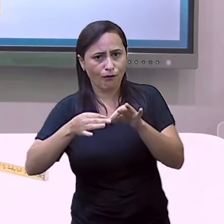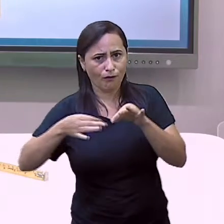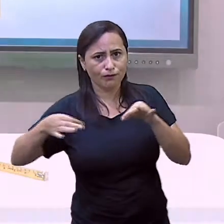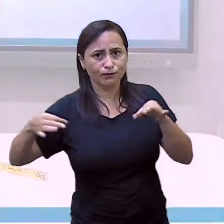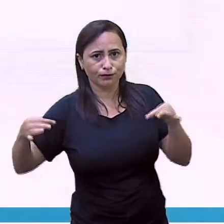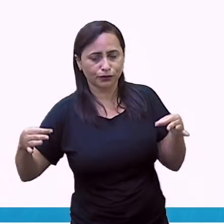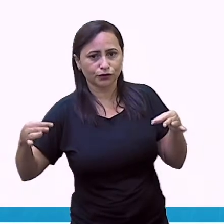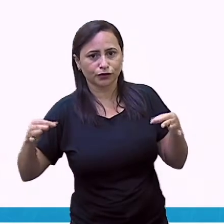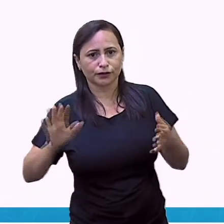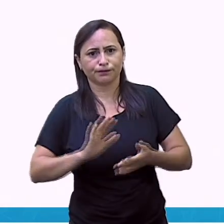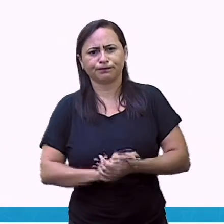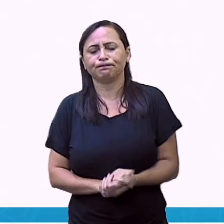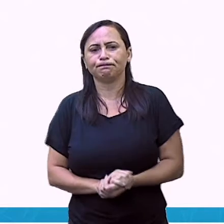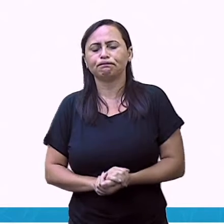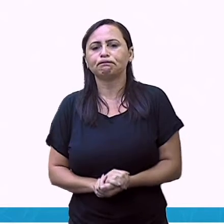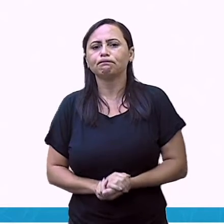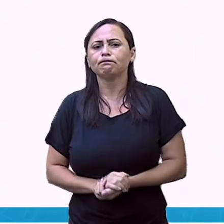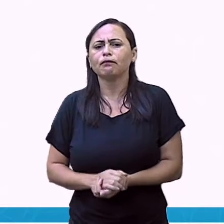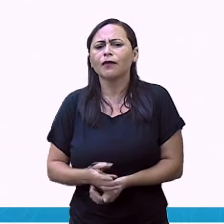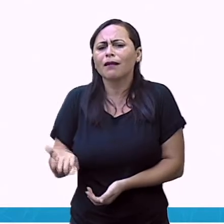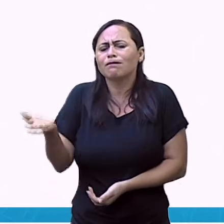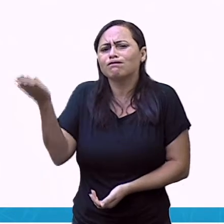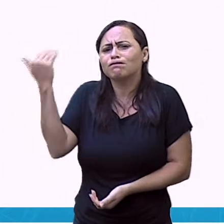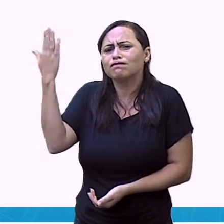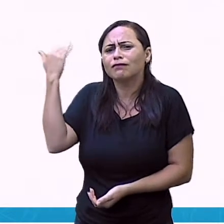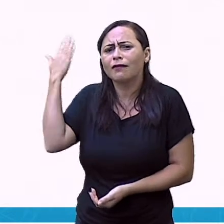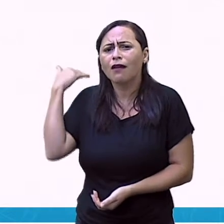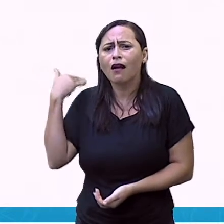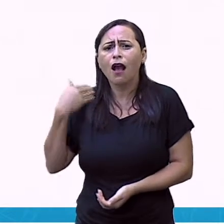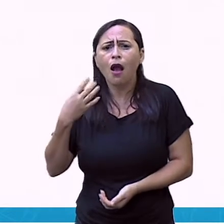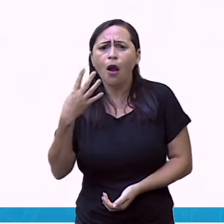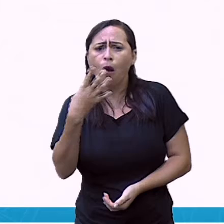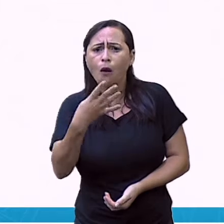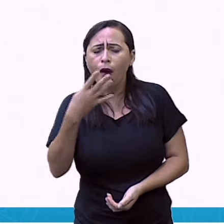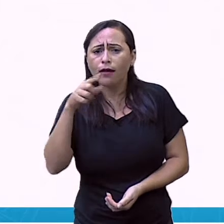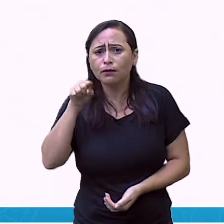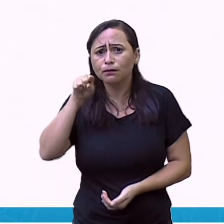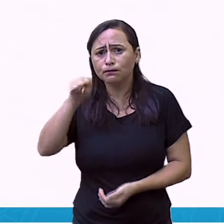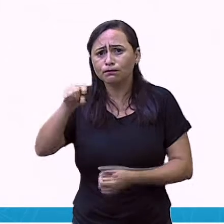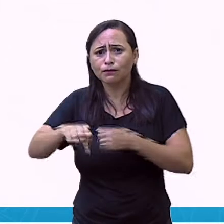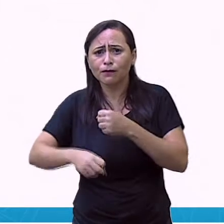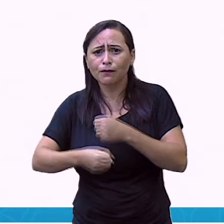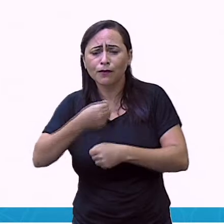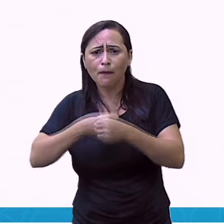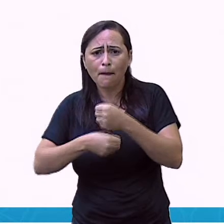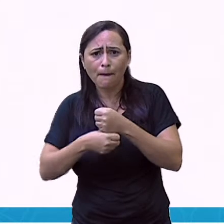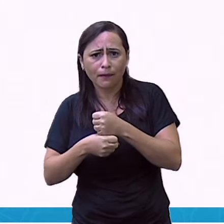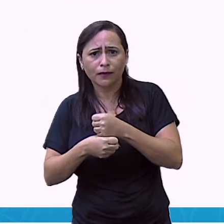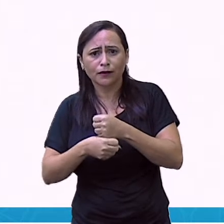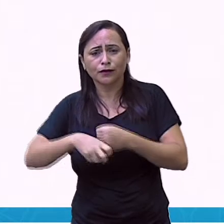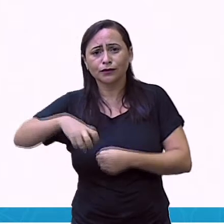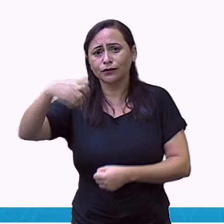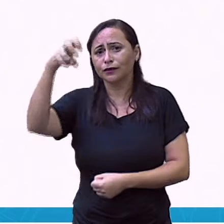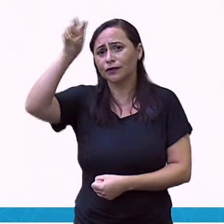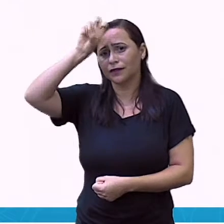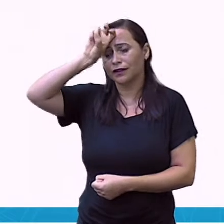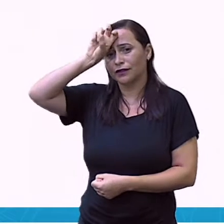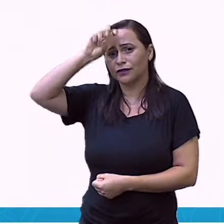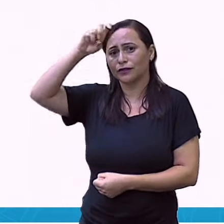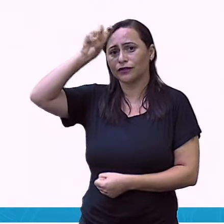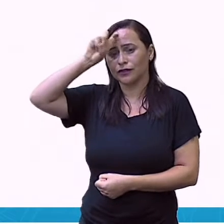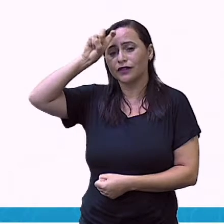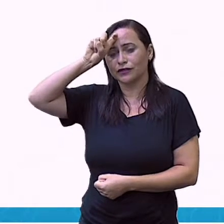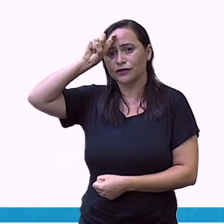Então, há cerca de 4.000 anos, os egípcios utilizavam um cúbito como unidade